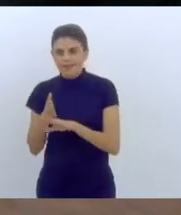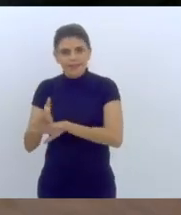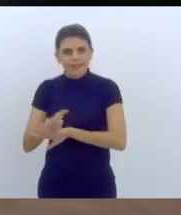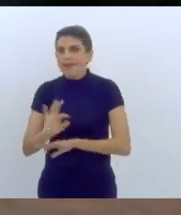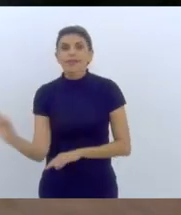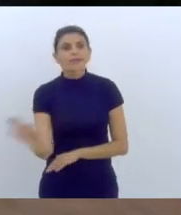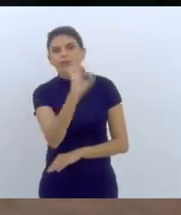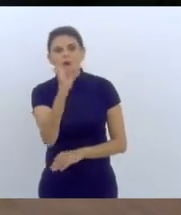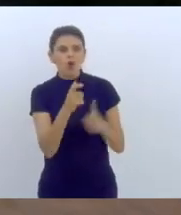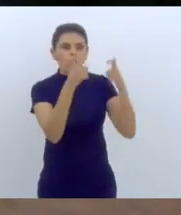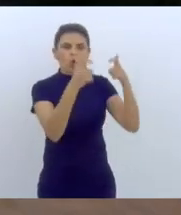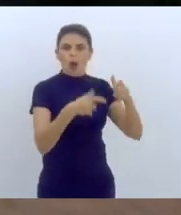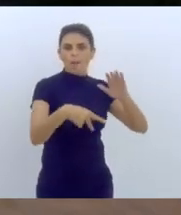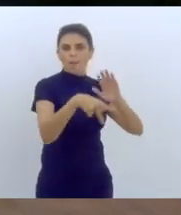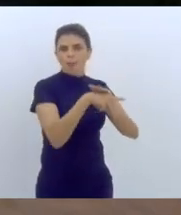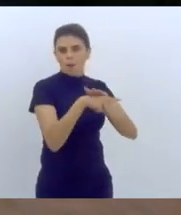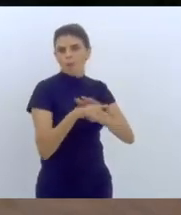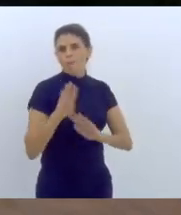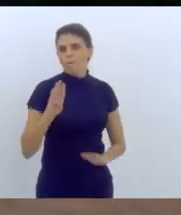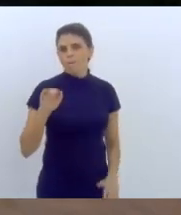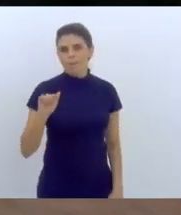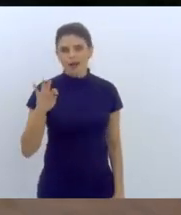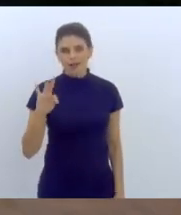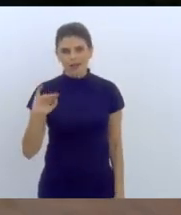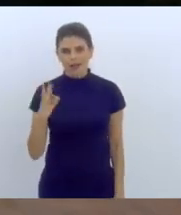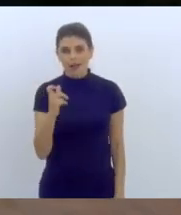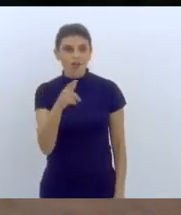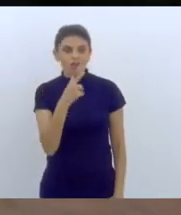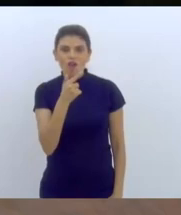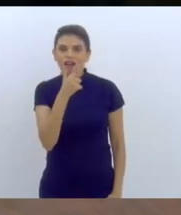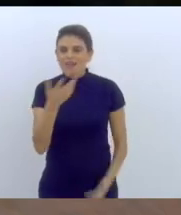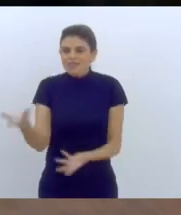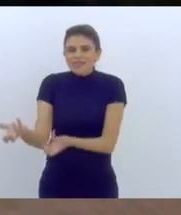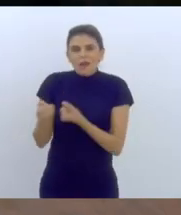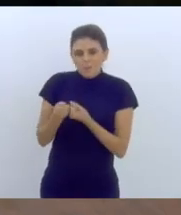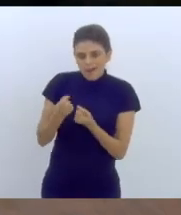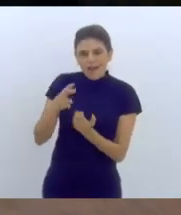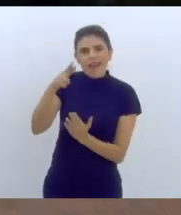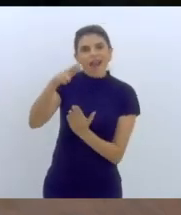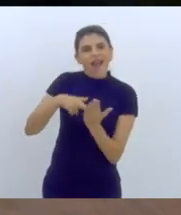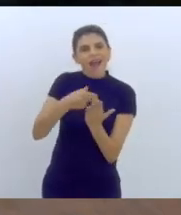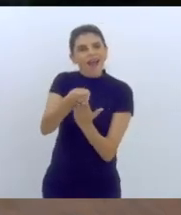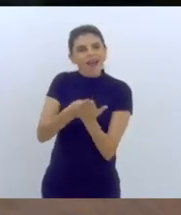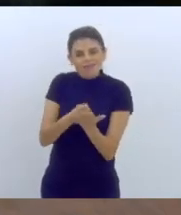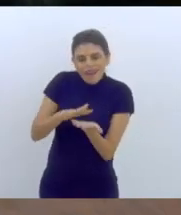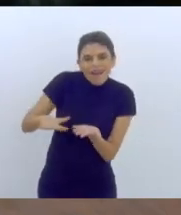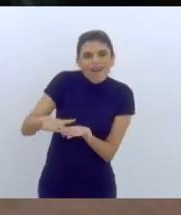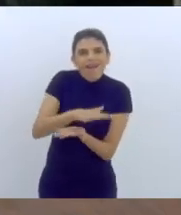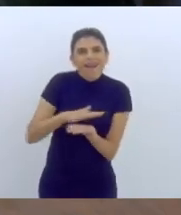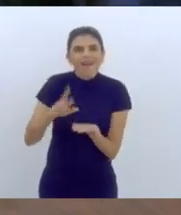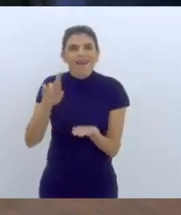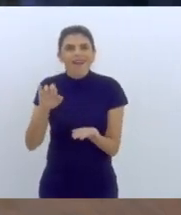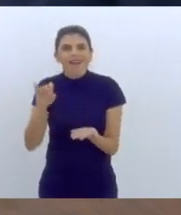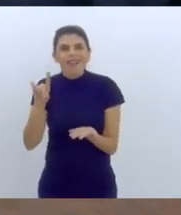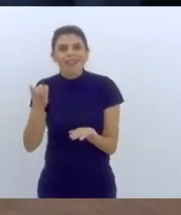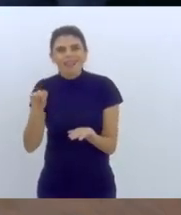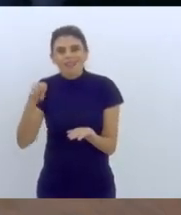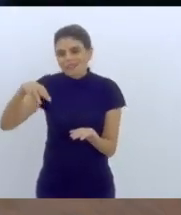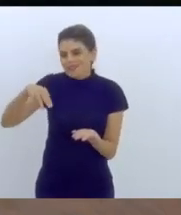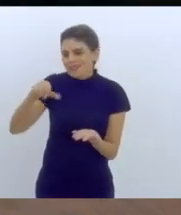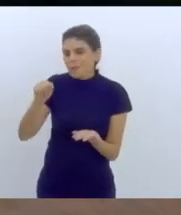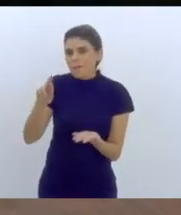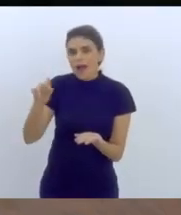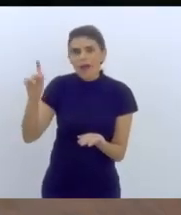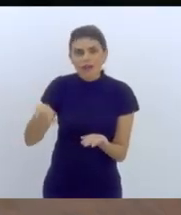receber esse relatório da ONG, o coletivo Redes da Maré. E ao ler,